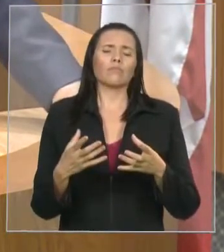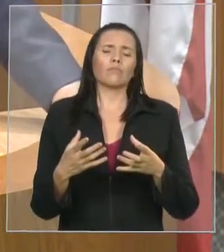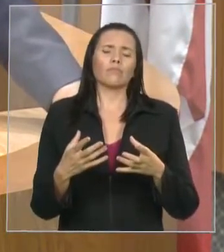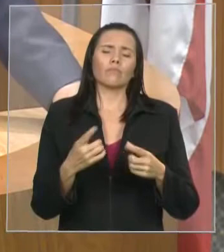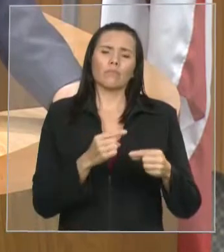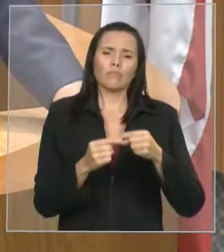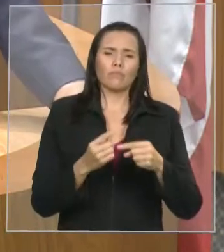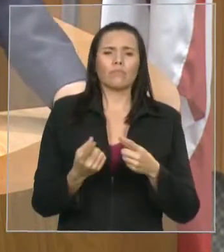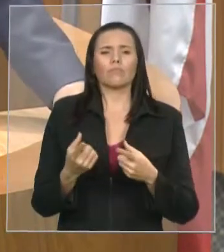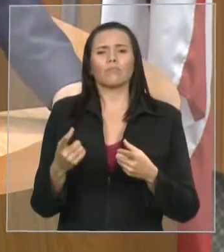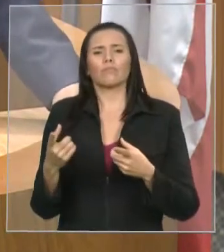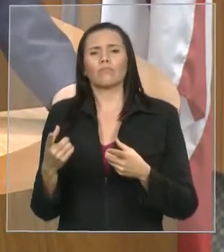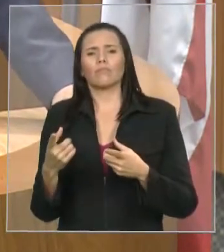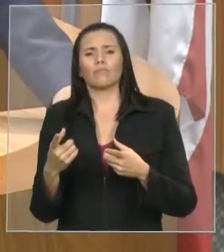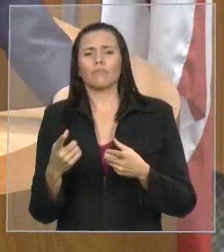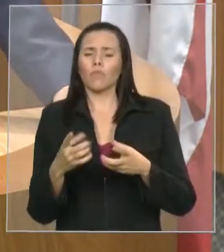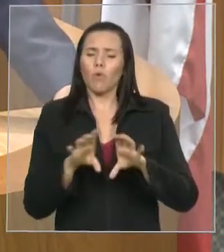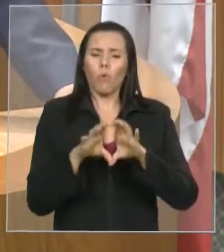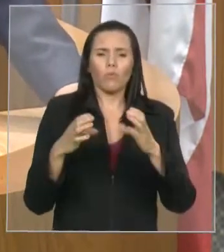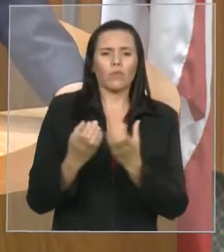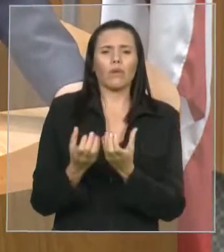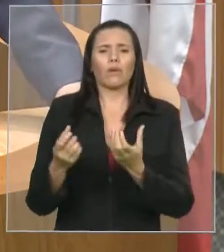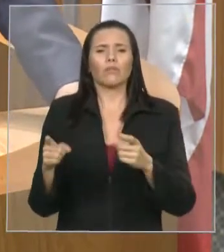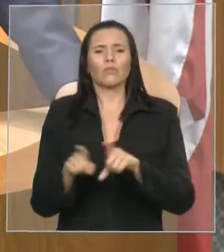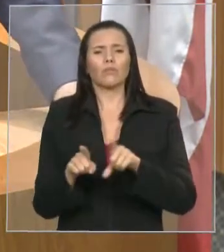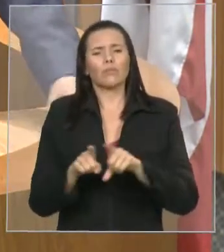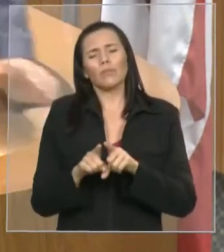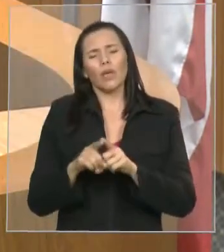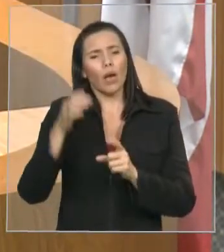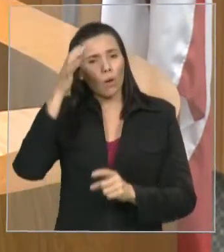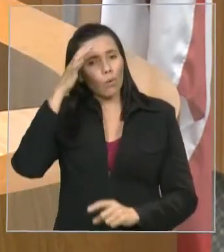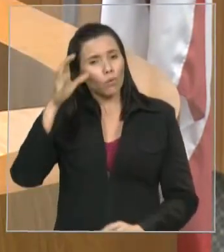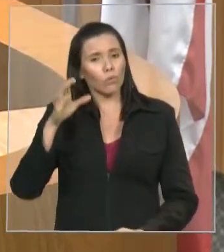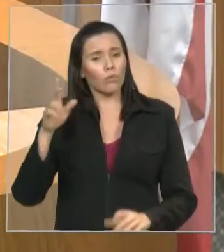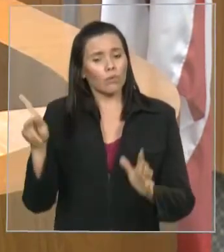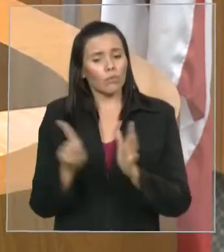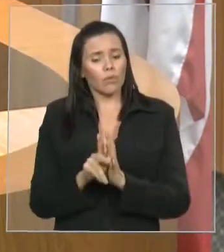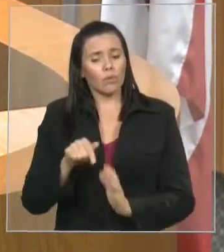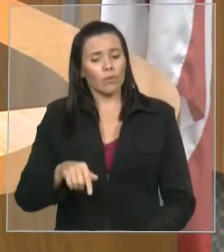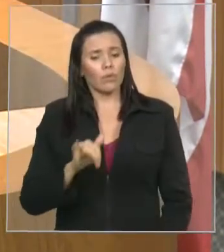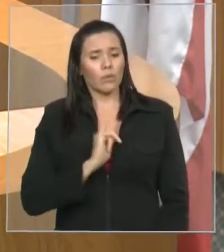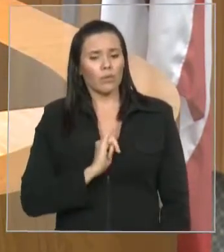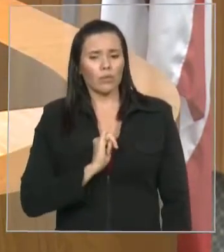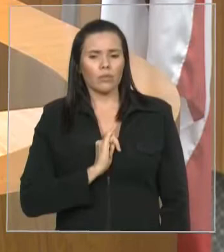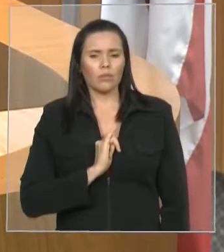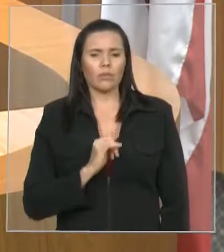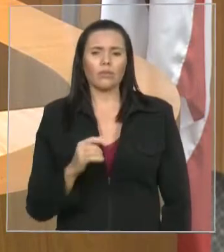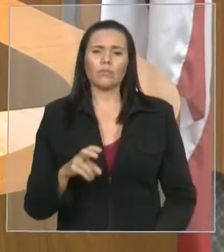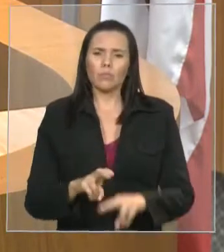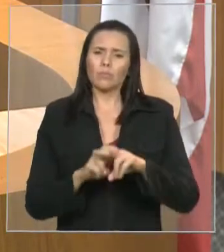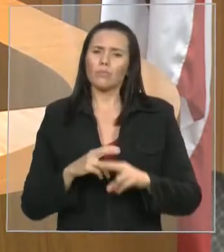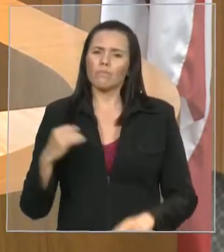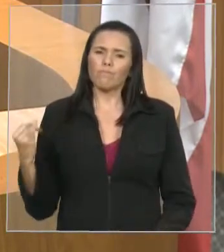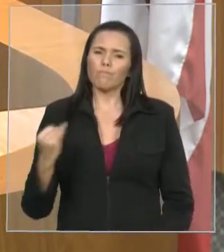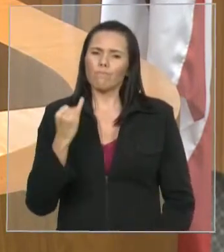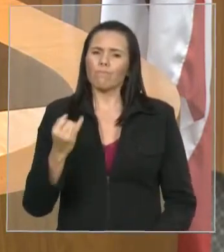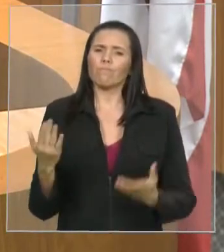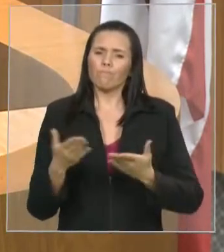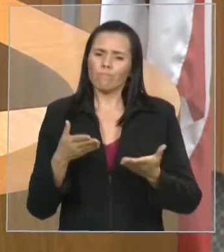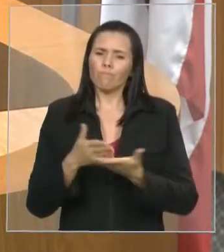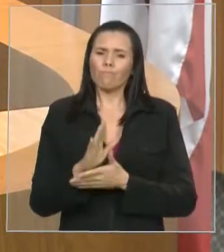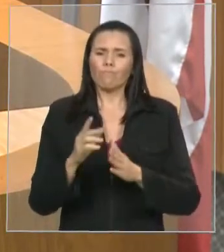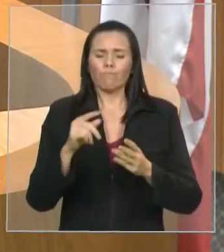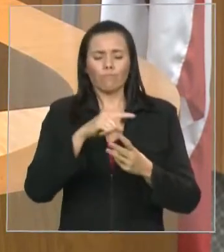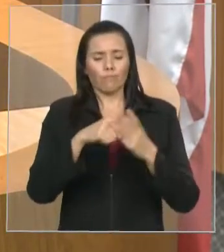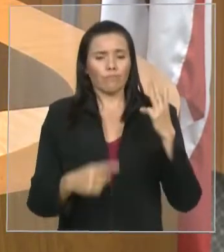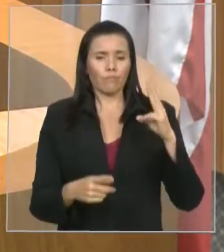De modo que é muito importante este reconhecimento. E os nossos gestos vão sempre no sentido de estar cada vez mais